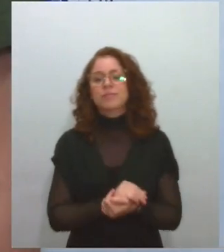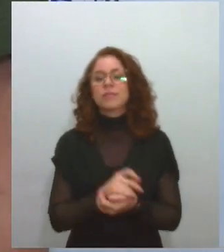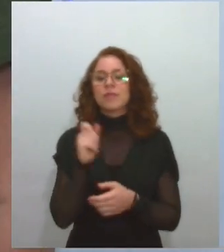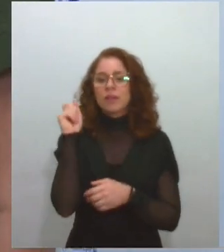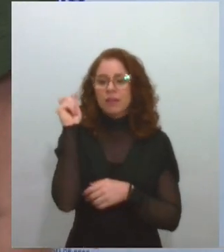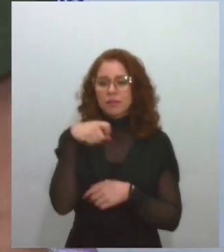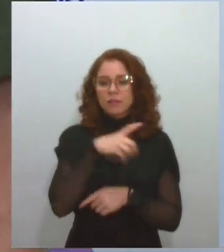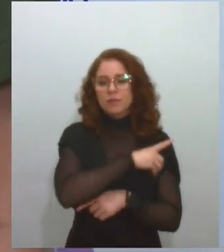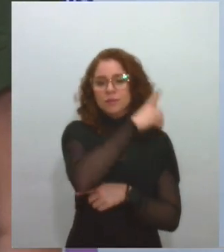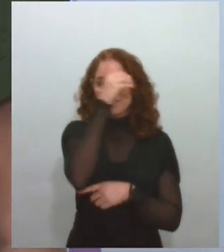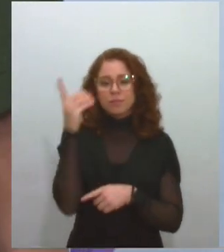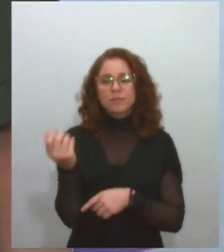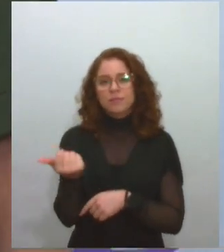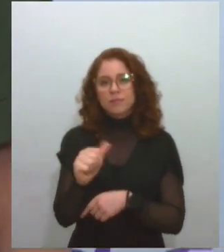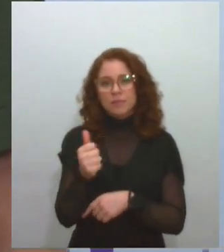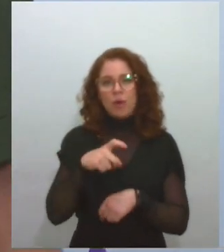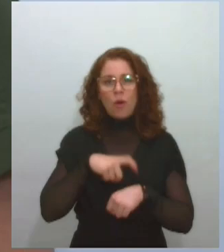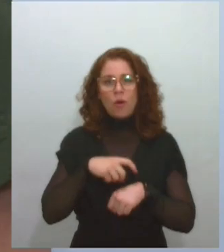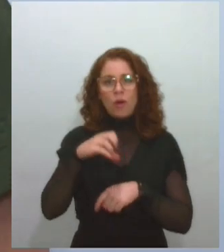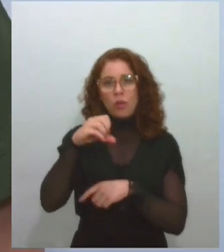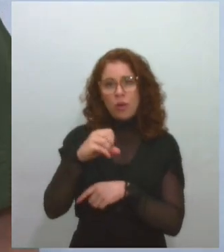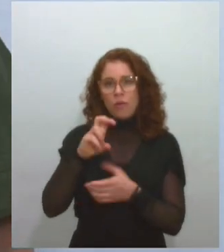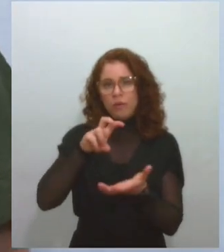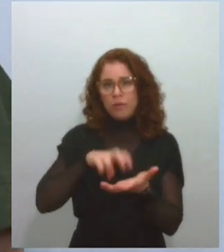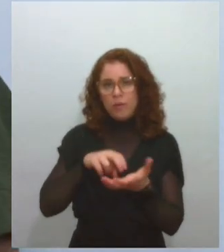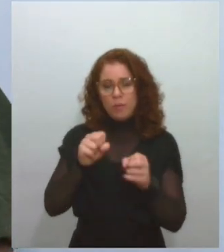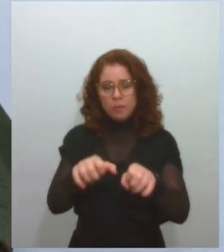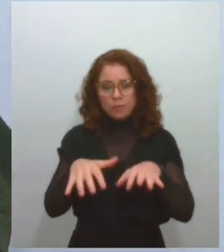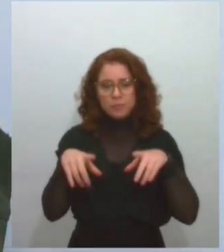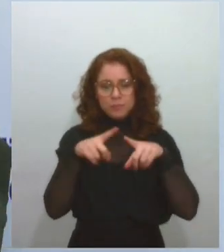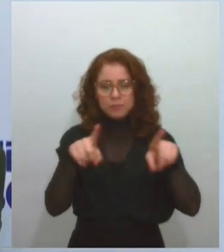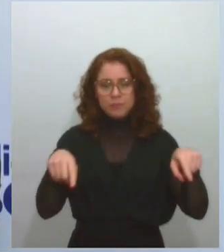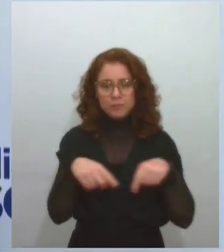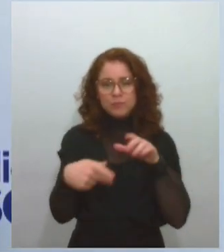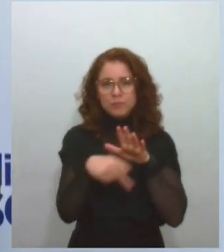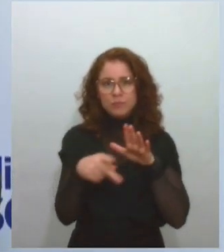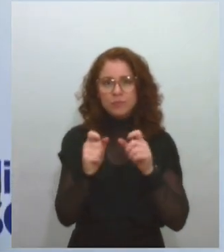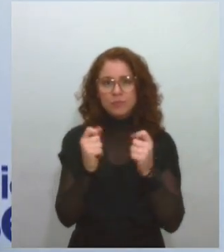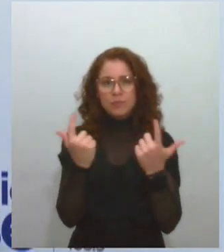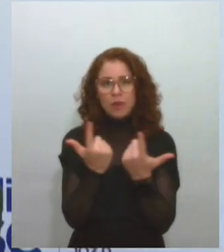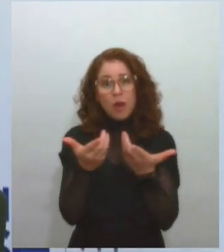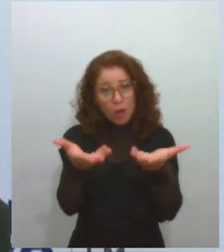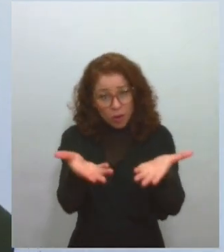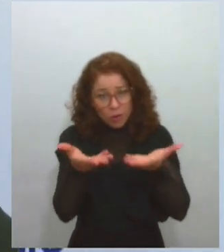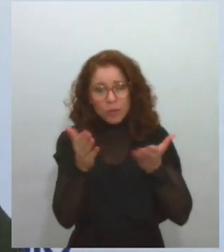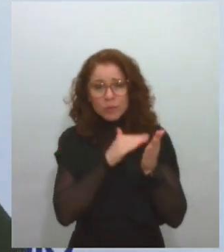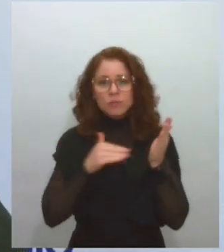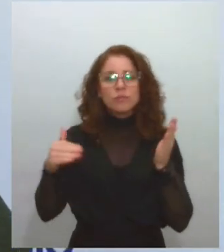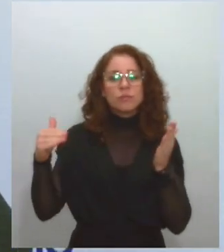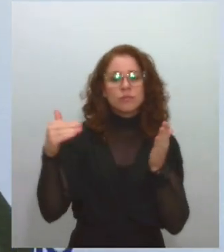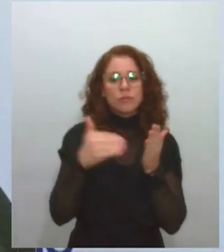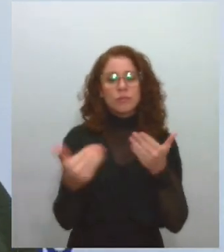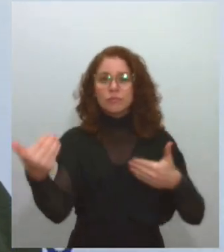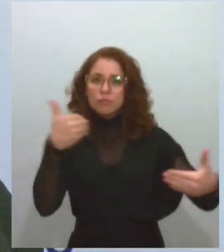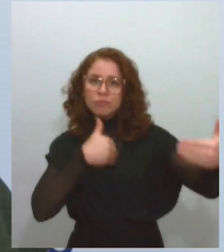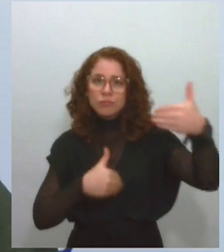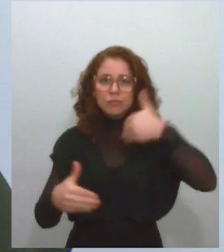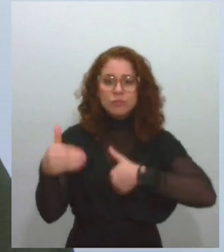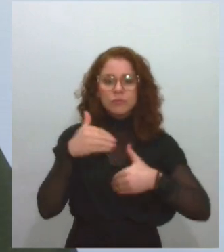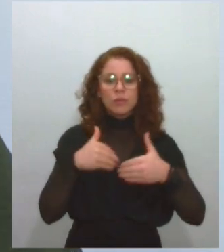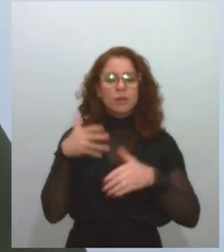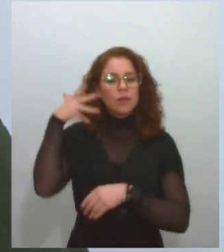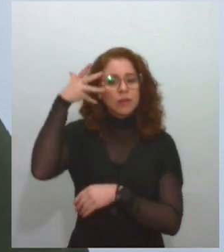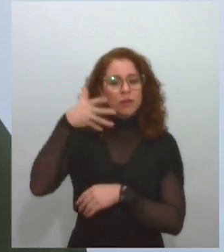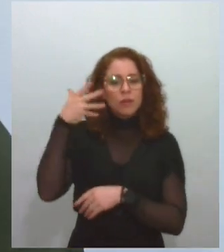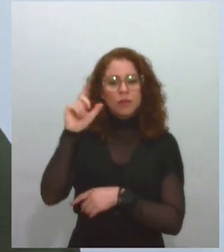9 horas da manhã, no auditório da Alese, né? Convidando a todos para essa palestra de conscientização à valorização à vida, né? A